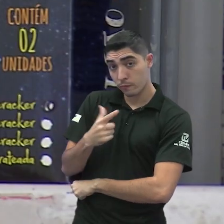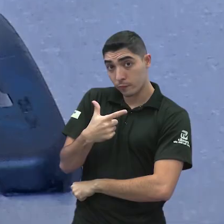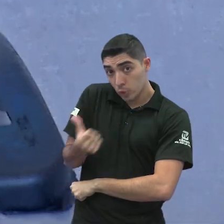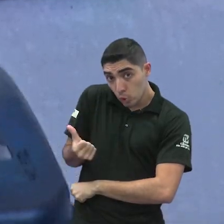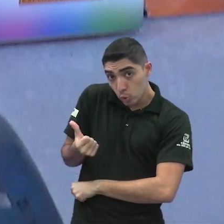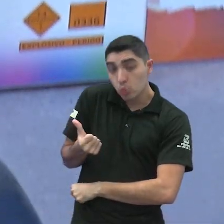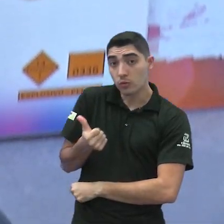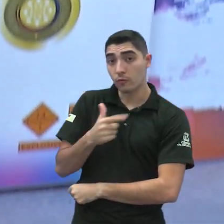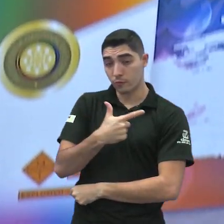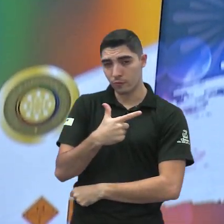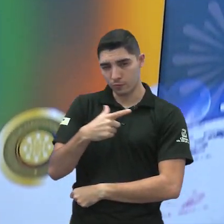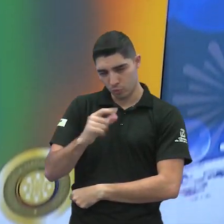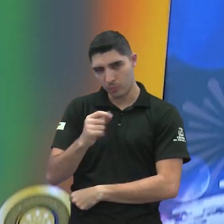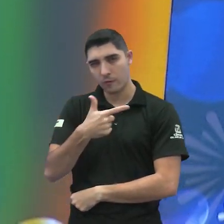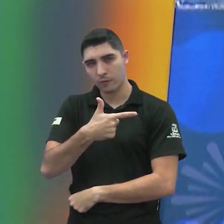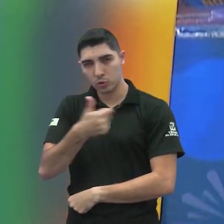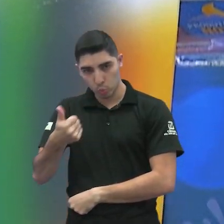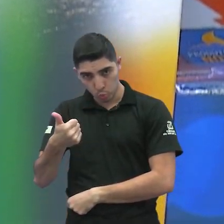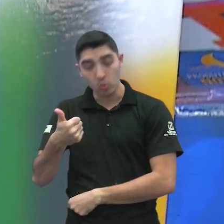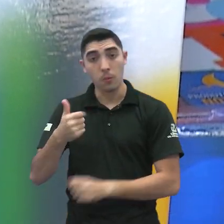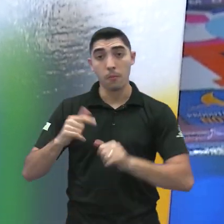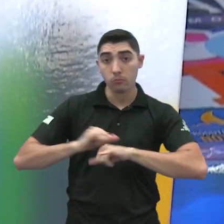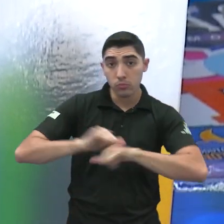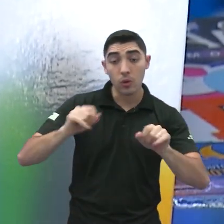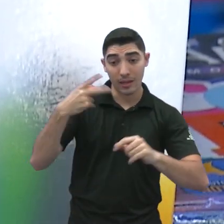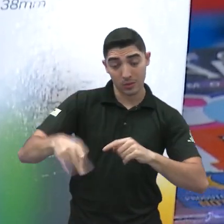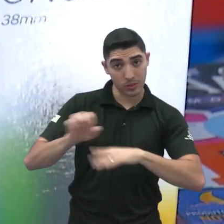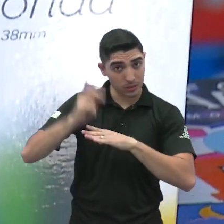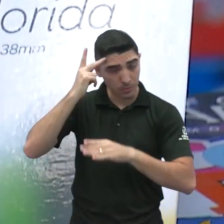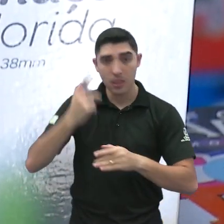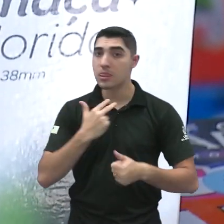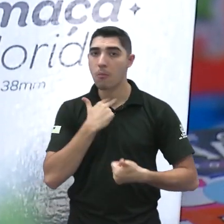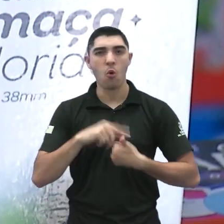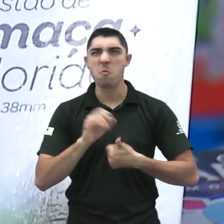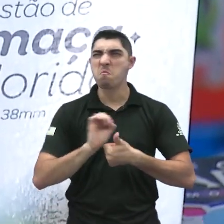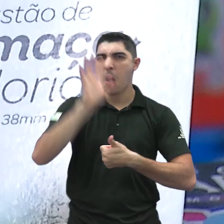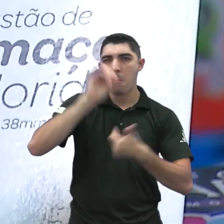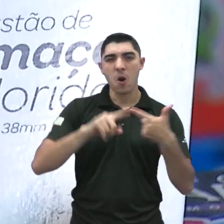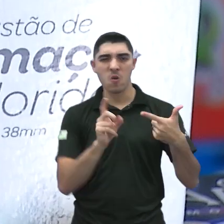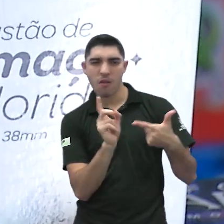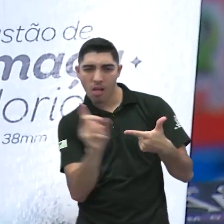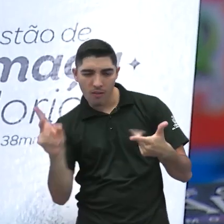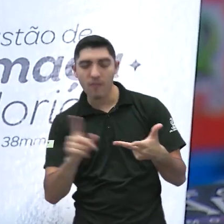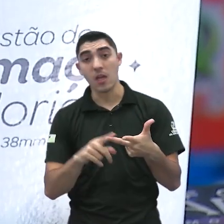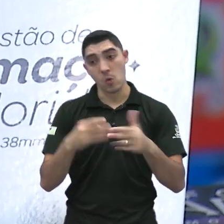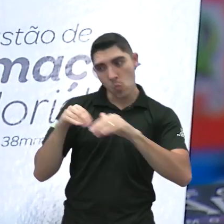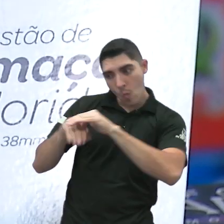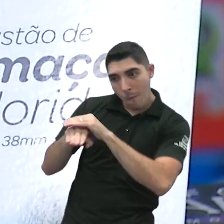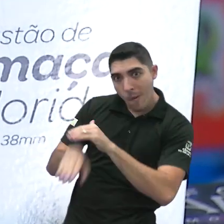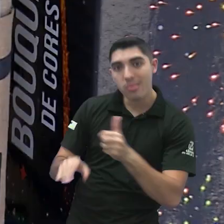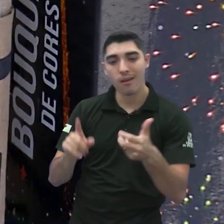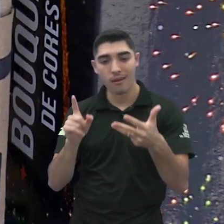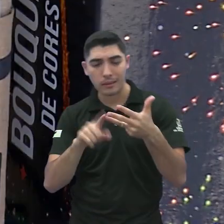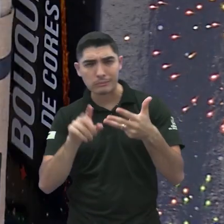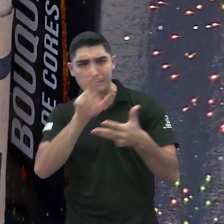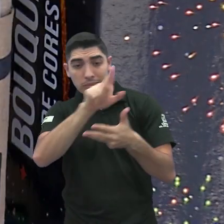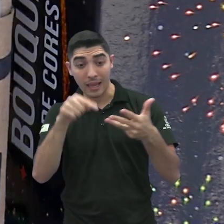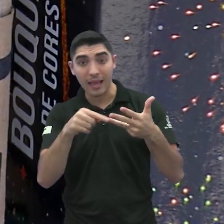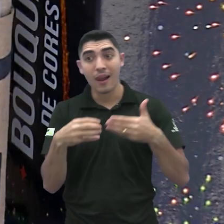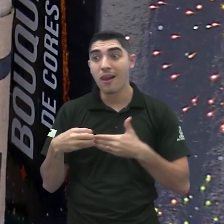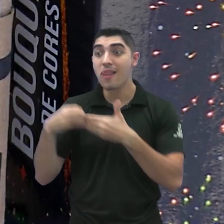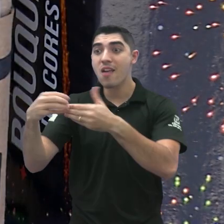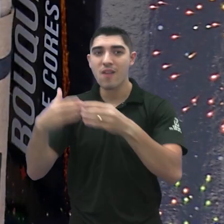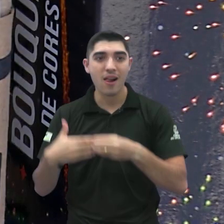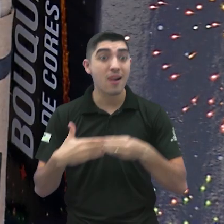2021, estão proibidos em todo o estado de São Paulo a queima, a soltura, a comercialização, o